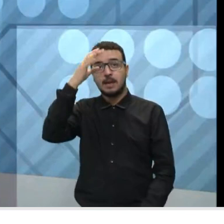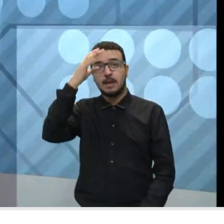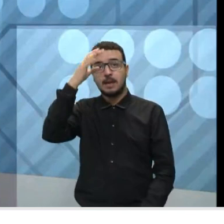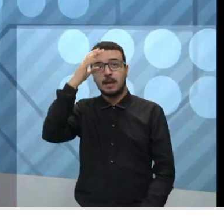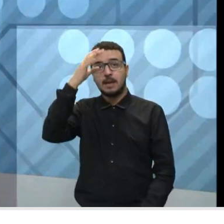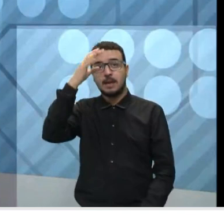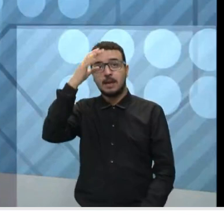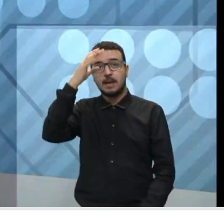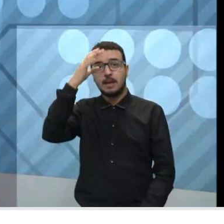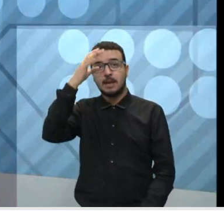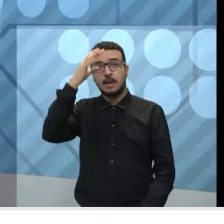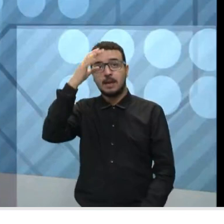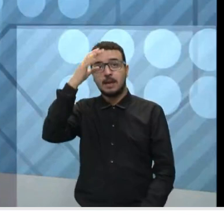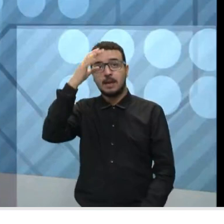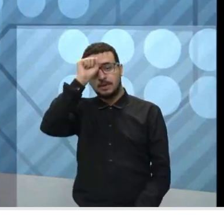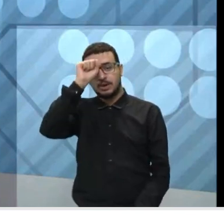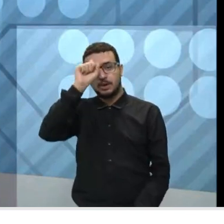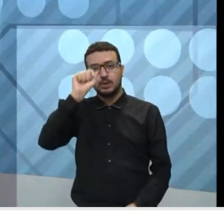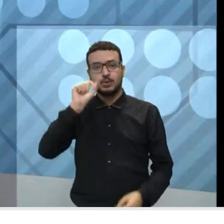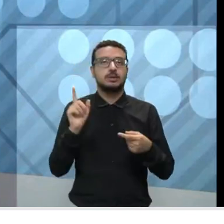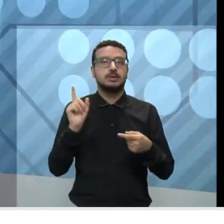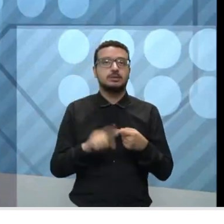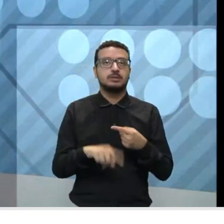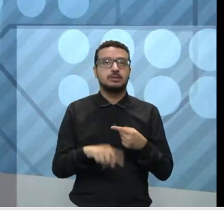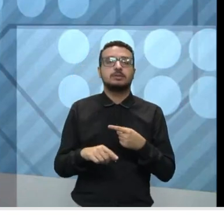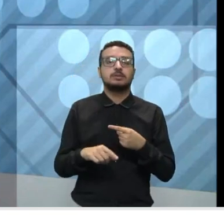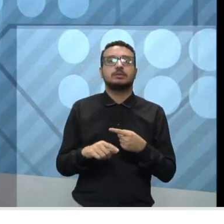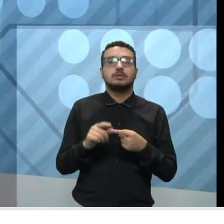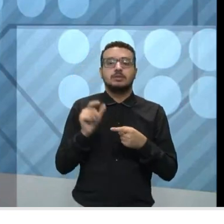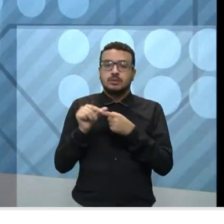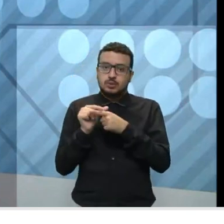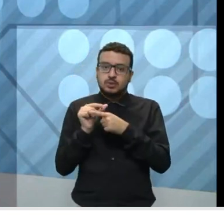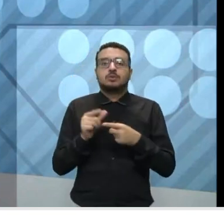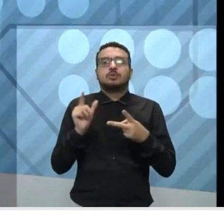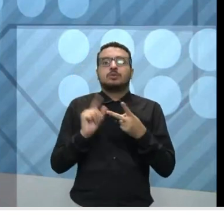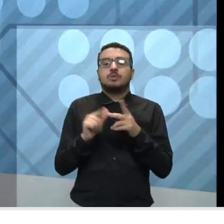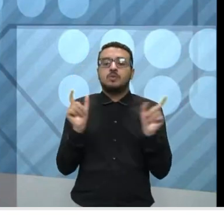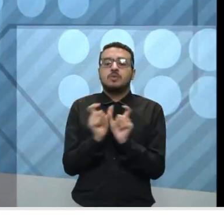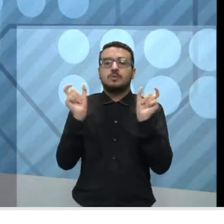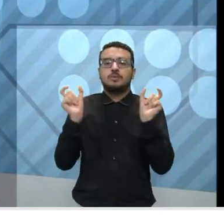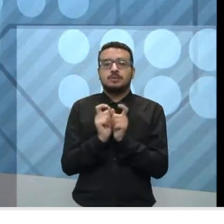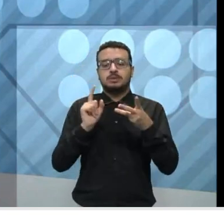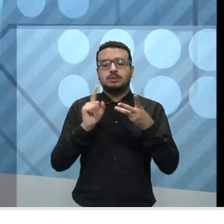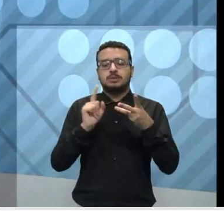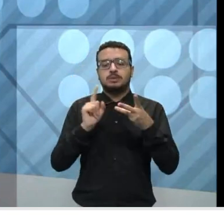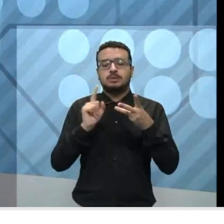A pragmática da língua. Quando você tiver esses conhecimentos,